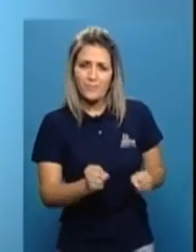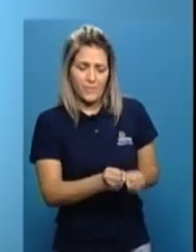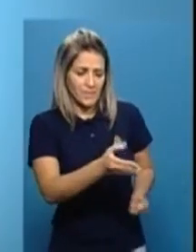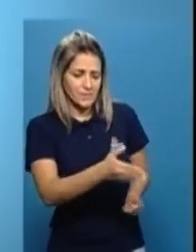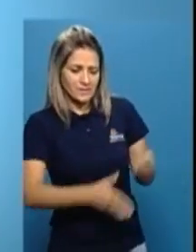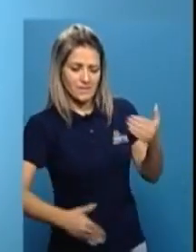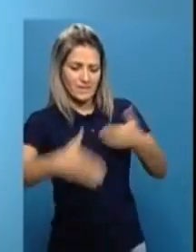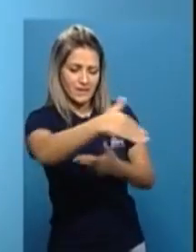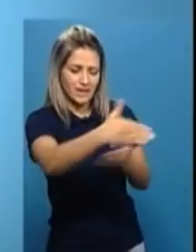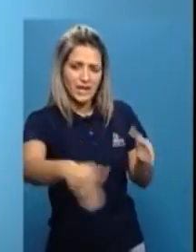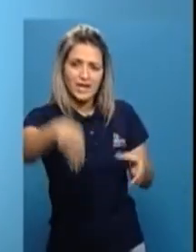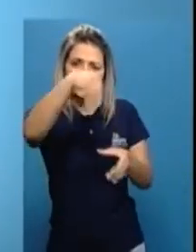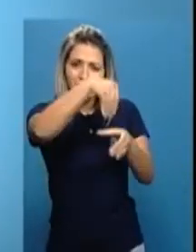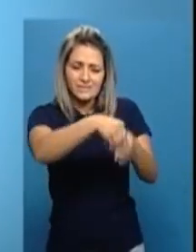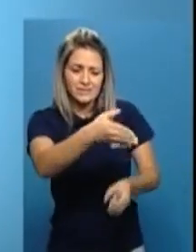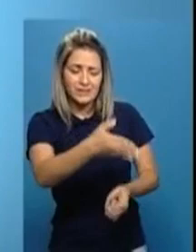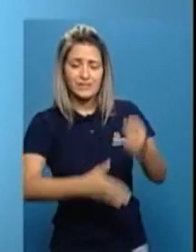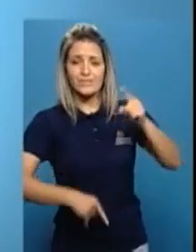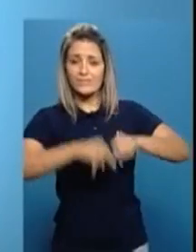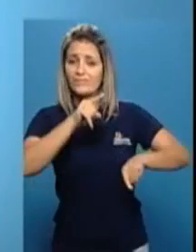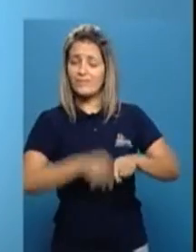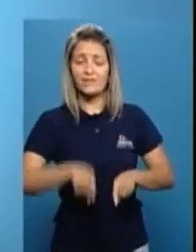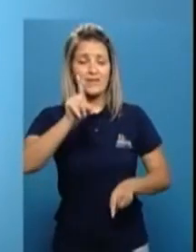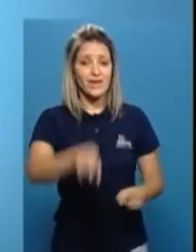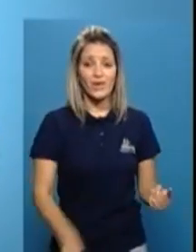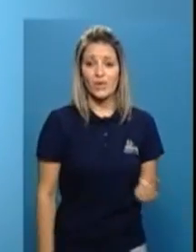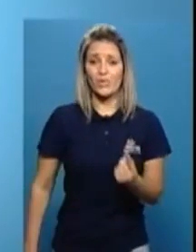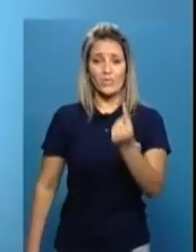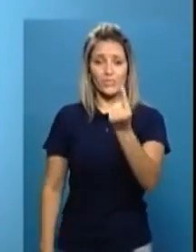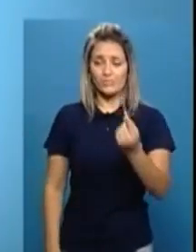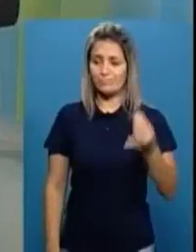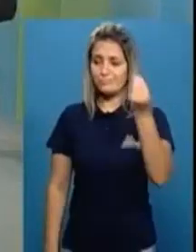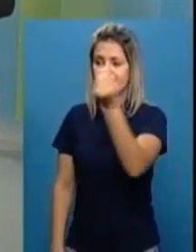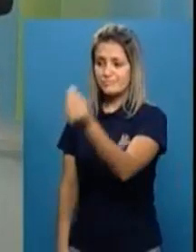lotes. Em geral, ele é um lote unitário.